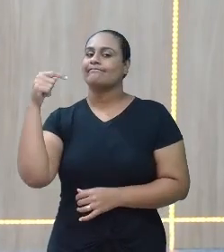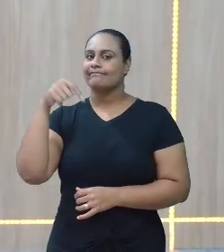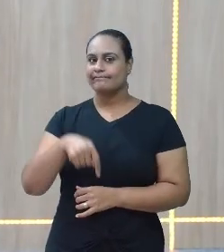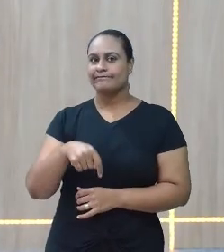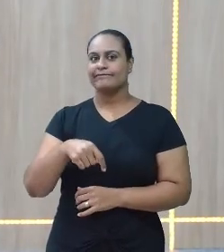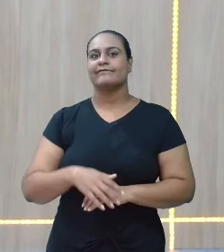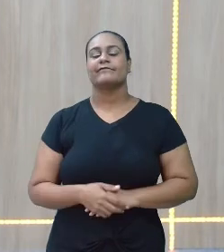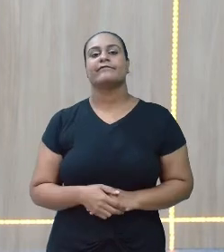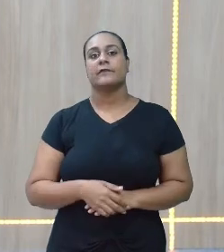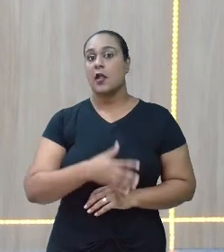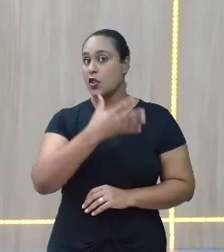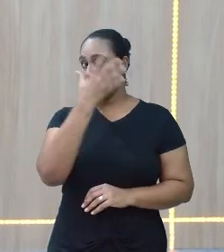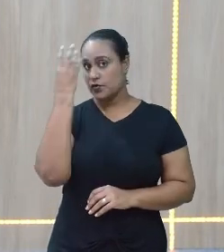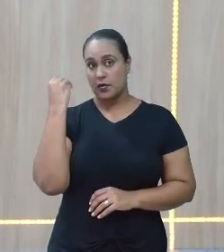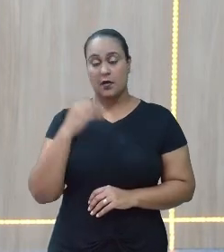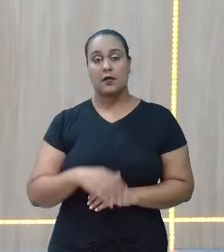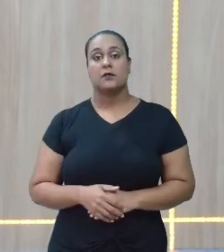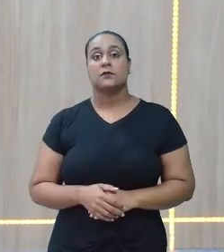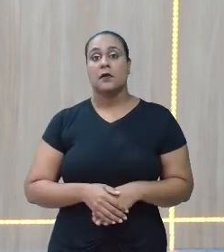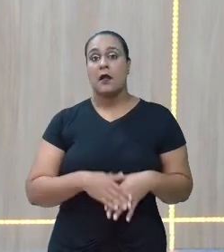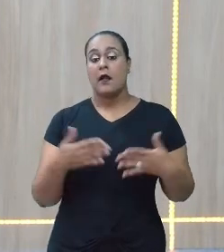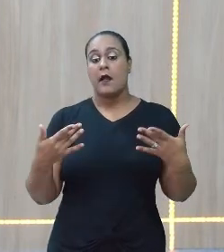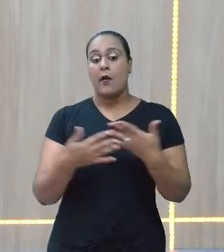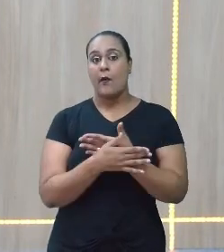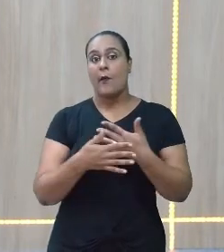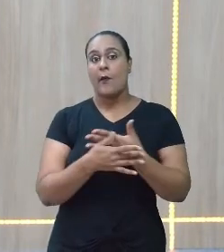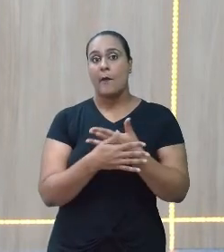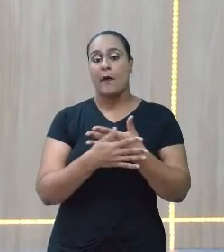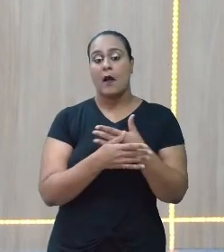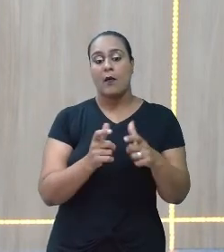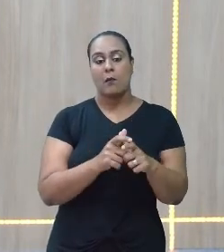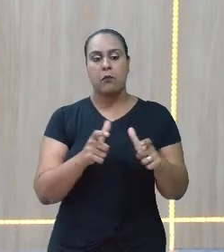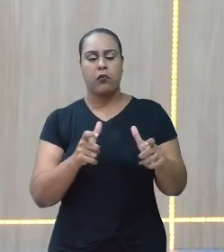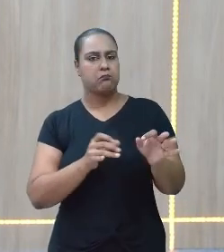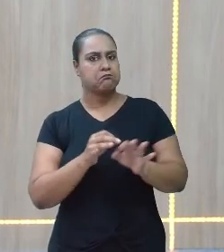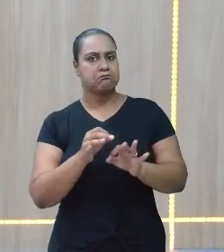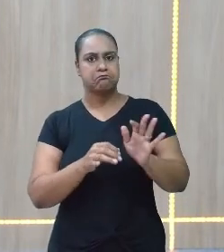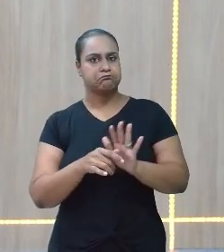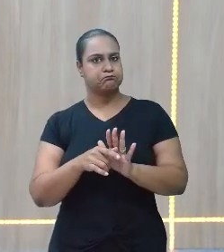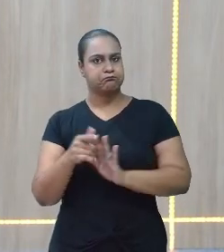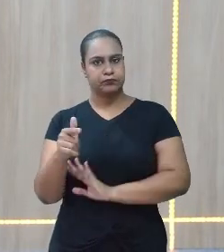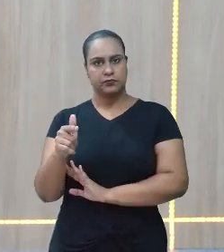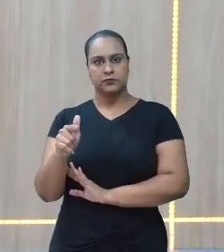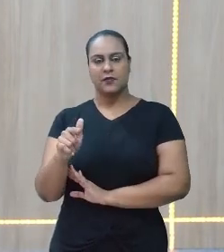tá? Urbanização vai ficar agora presa em sua mente depois dessa aula de hoje, nos conceitos